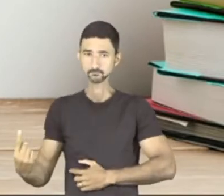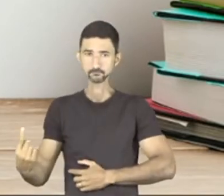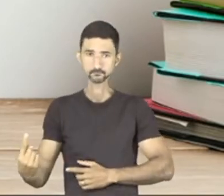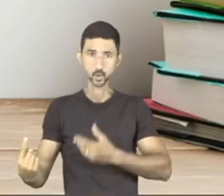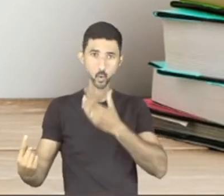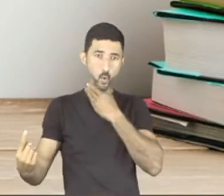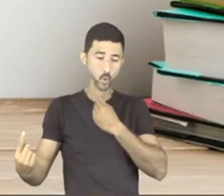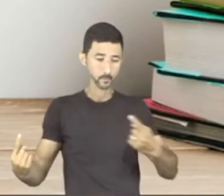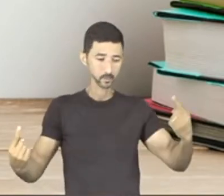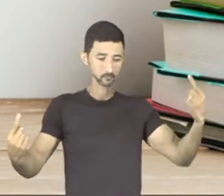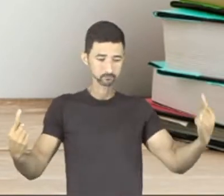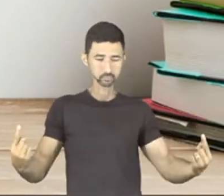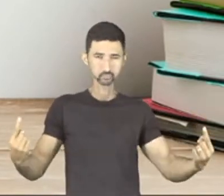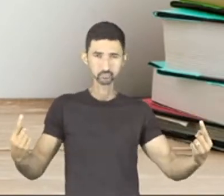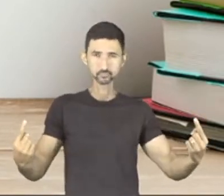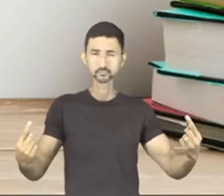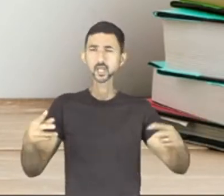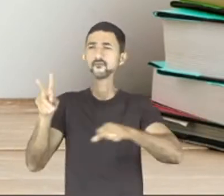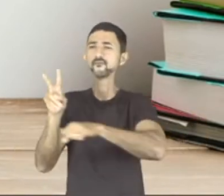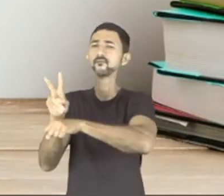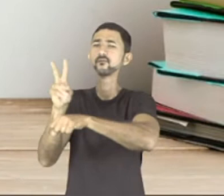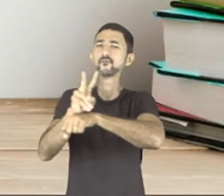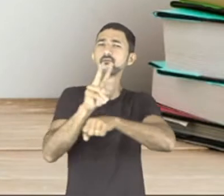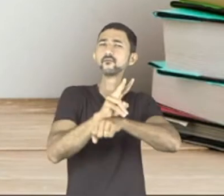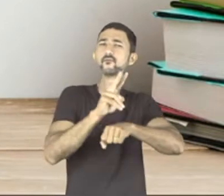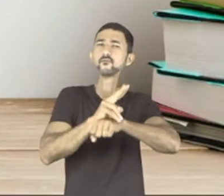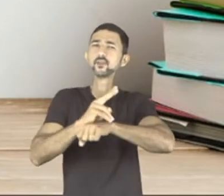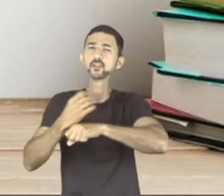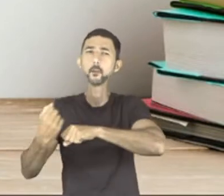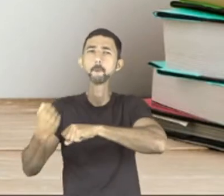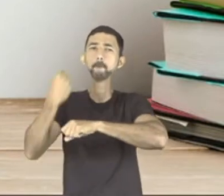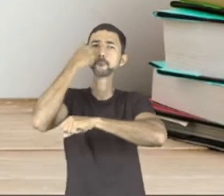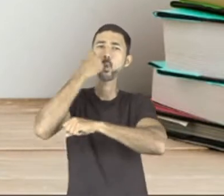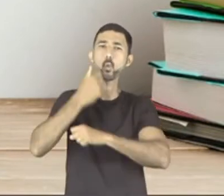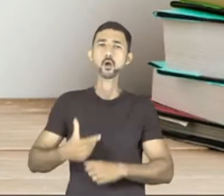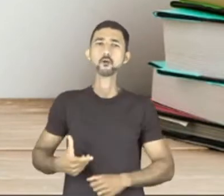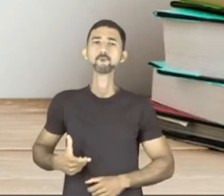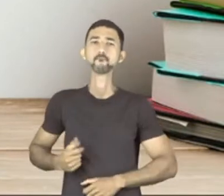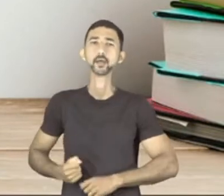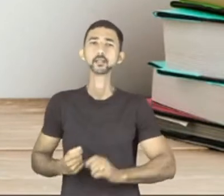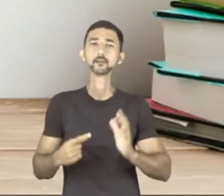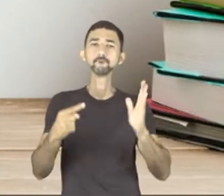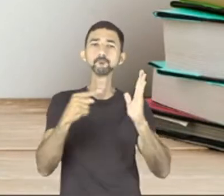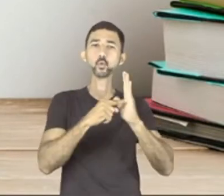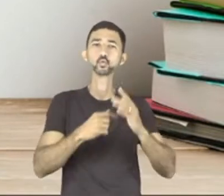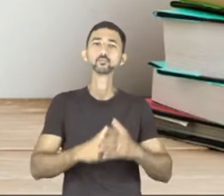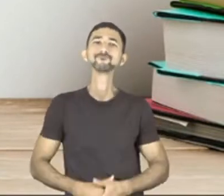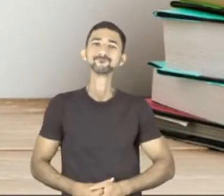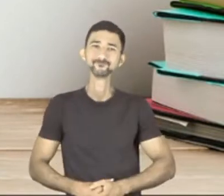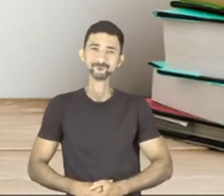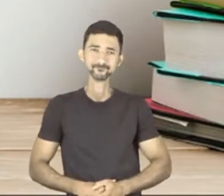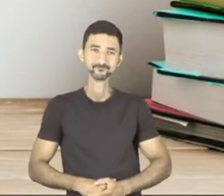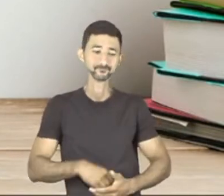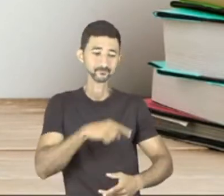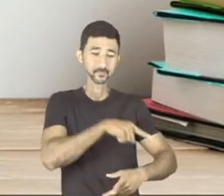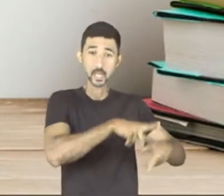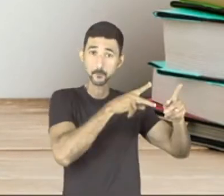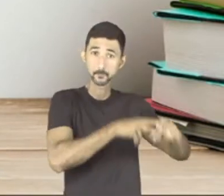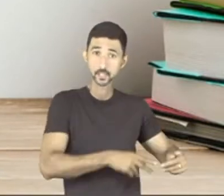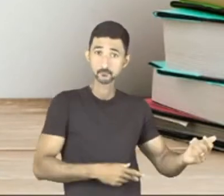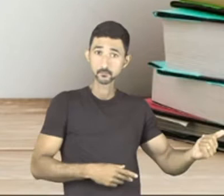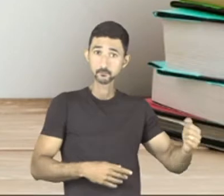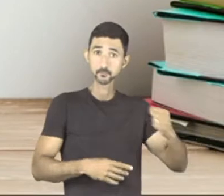o controle que é utilizado pelos árbitros é parecido com esse joystick de PlayStation, que vai marcar